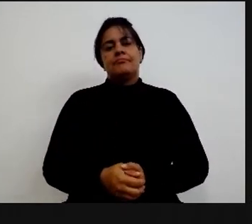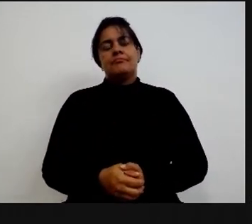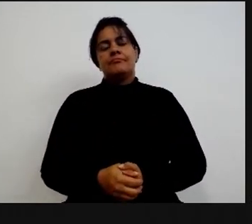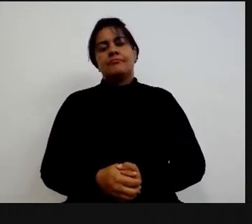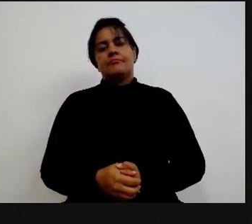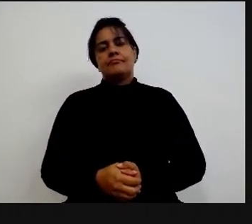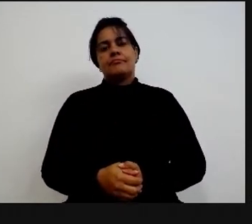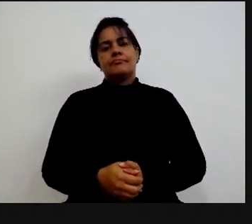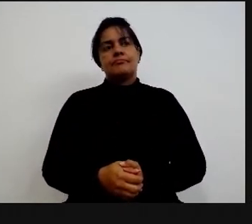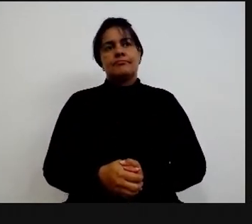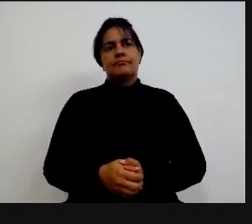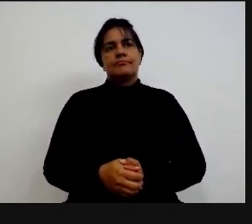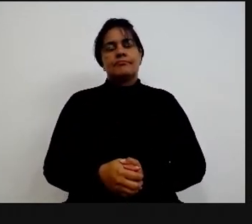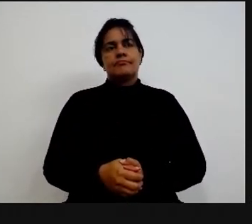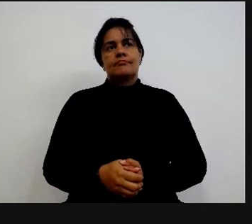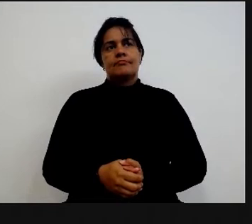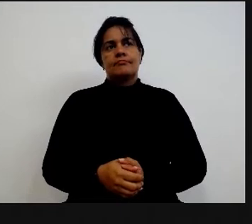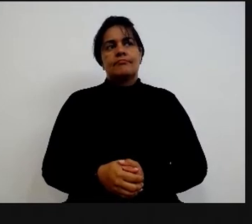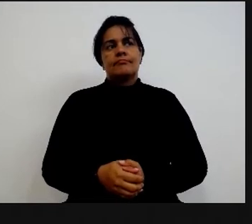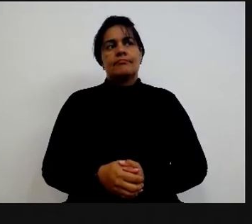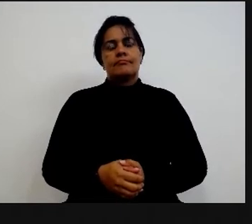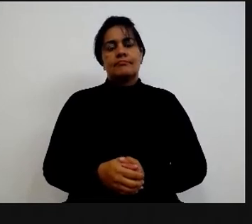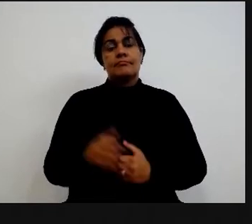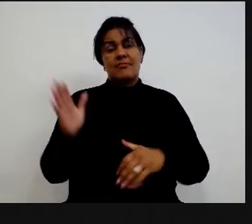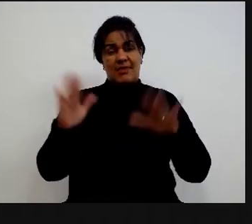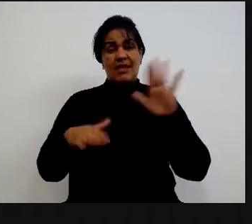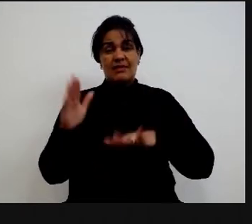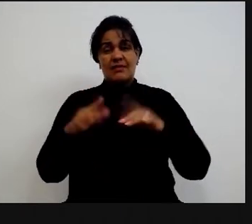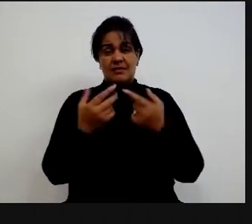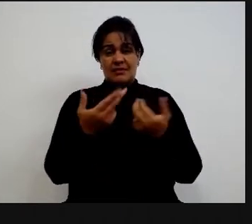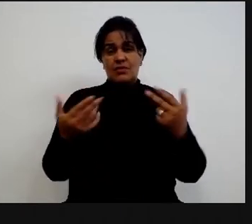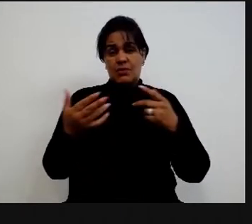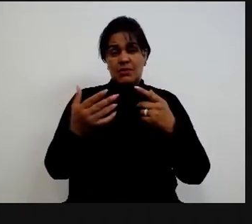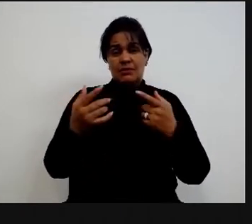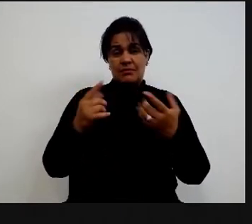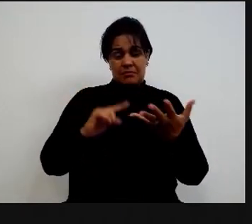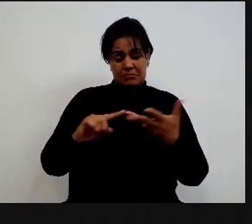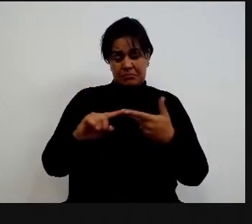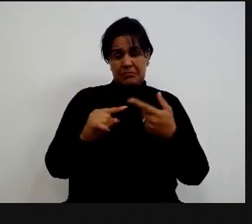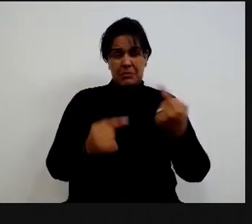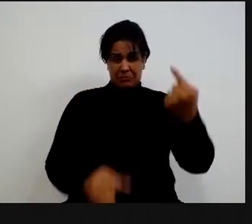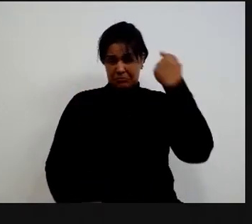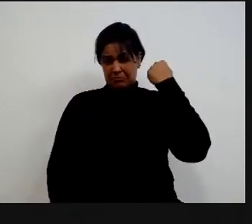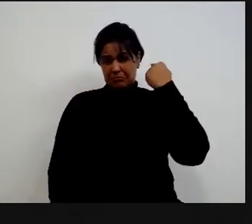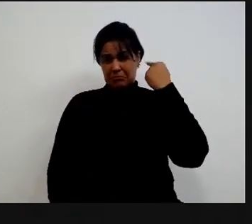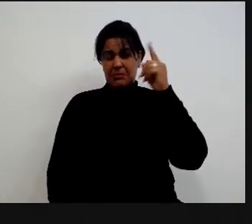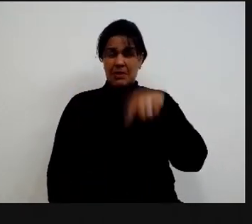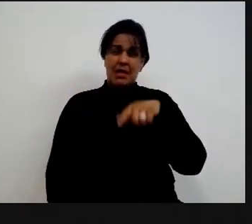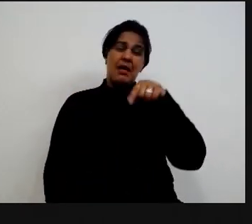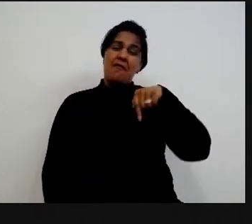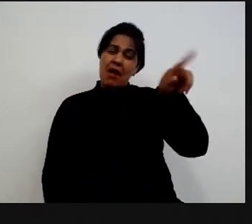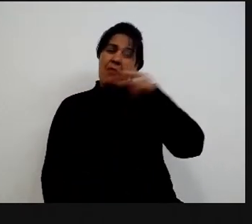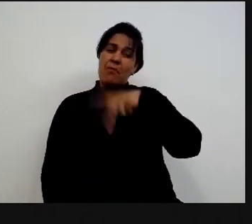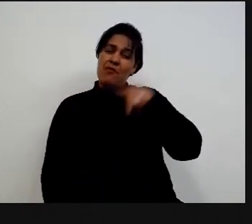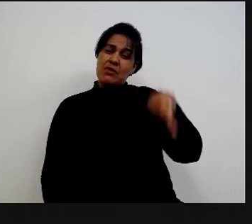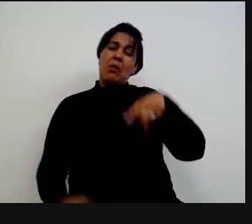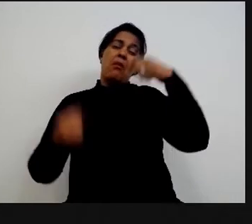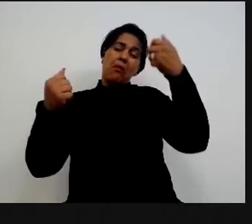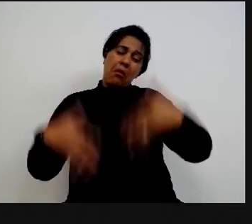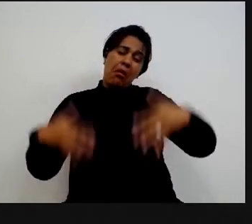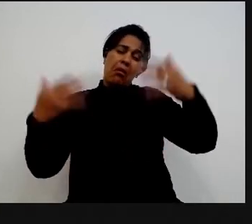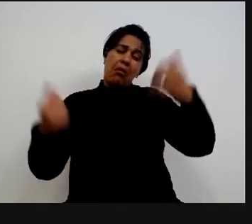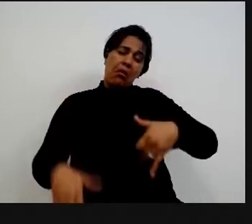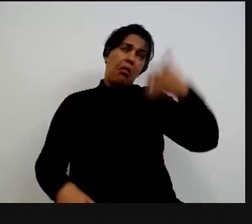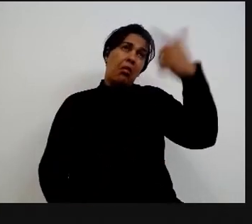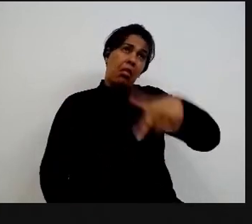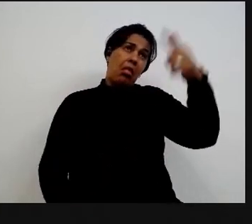facilmente do que os métodos anteriores que a maioria de nós aqui fomos formados neles, né? O professor entrava lá e ficava lá repetindo o texto que a